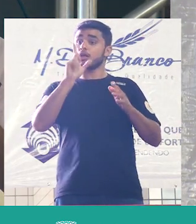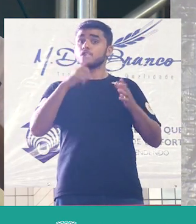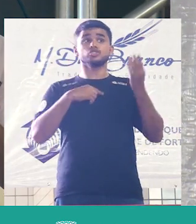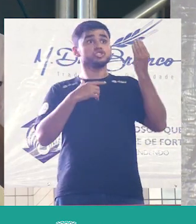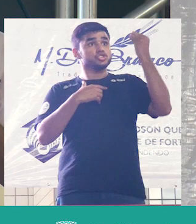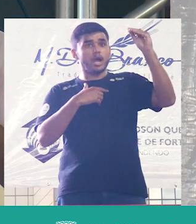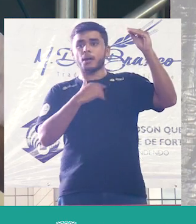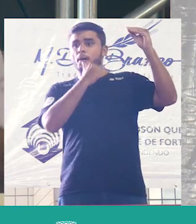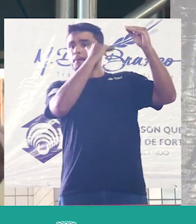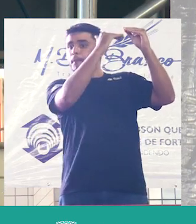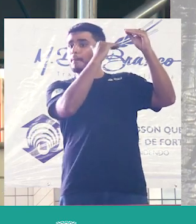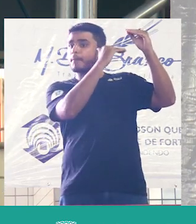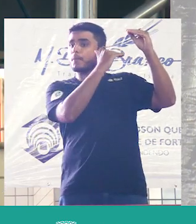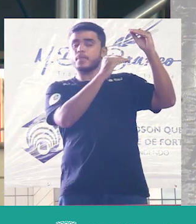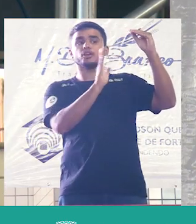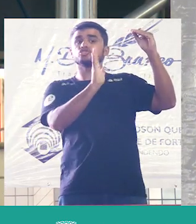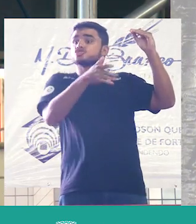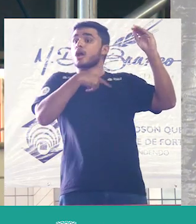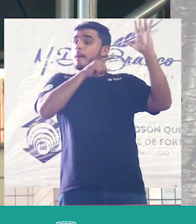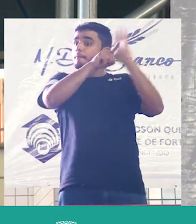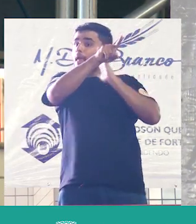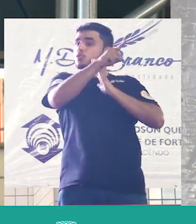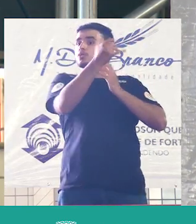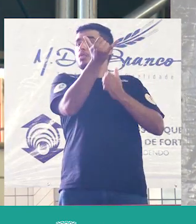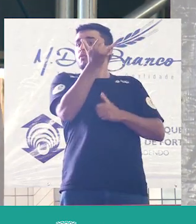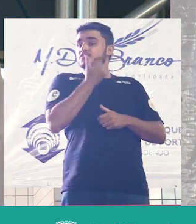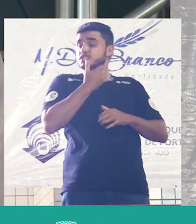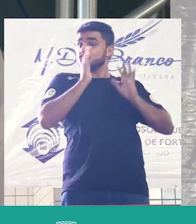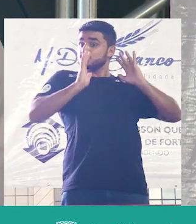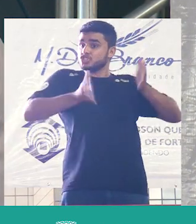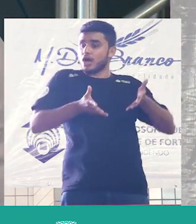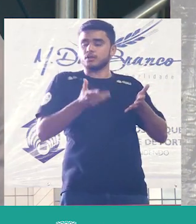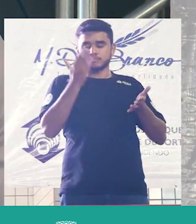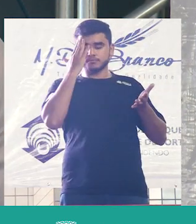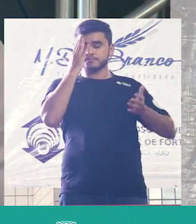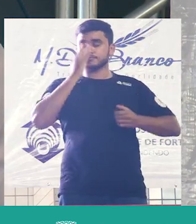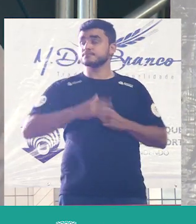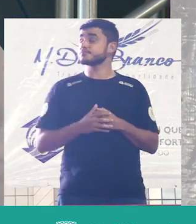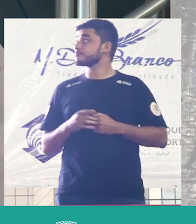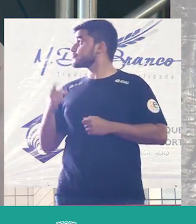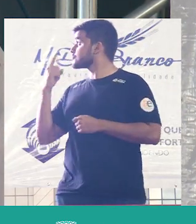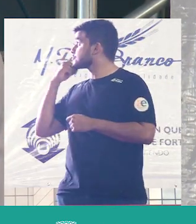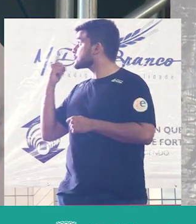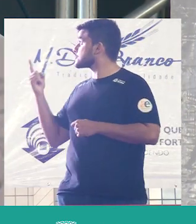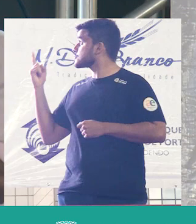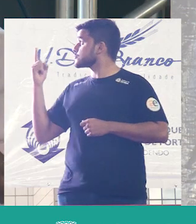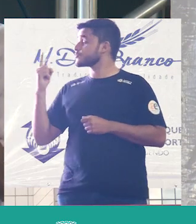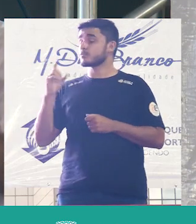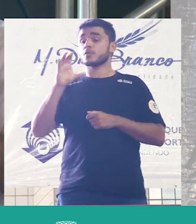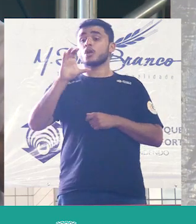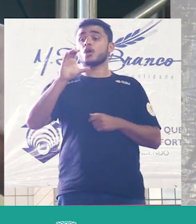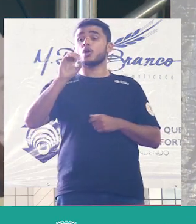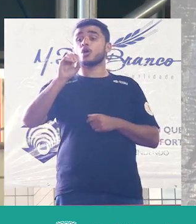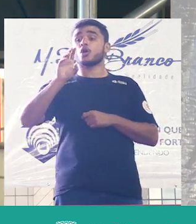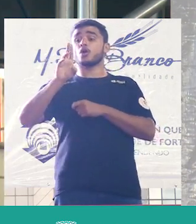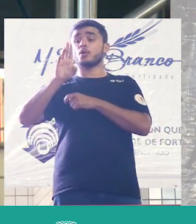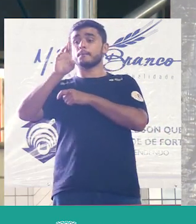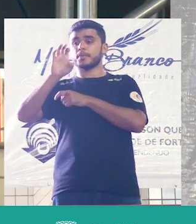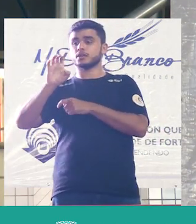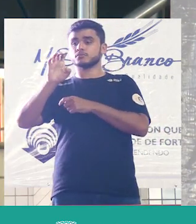é dada e aquele cuja informação é pedida. No caso seria óxido de cobre e o